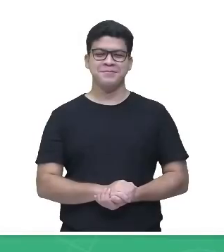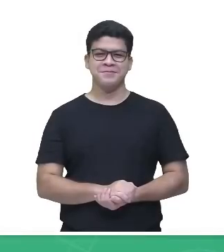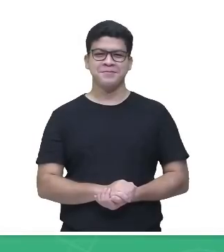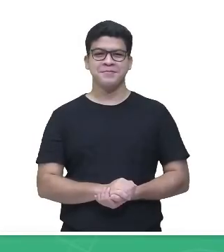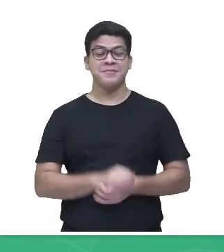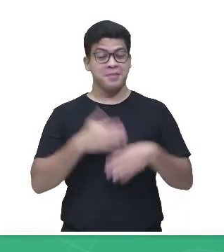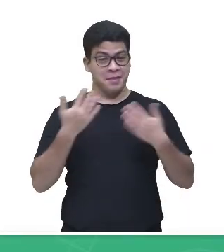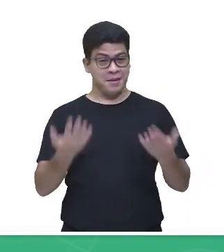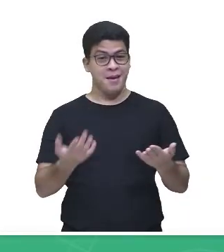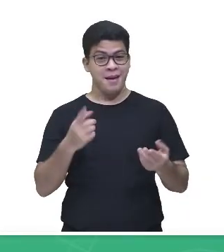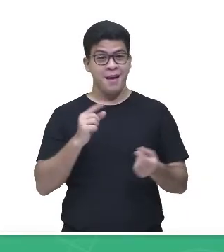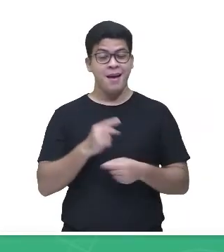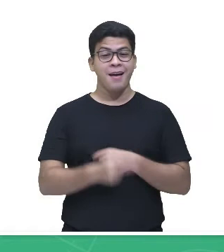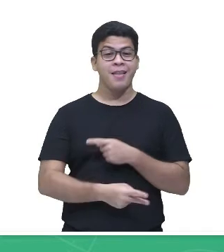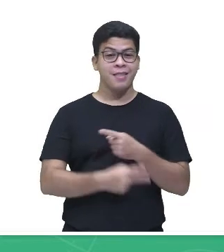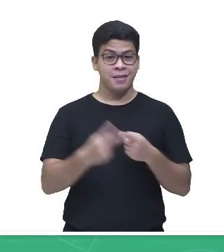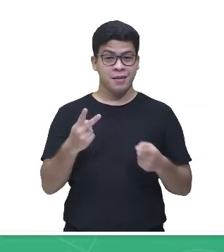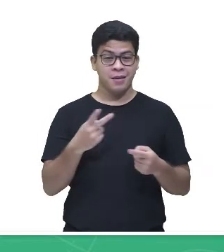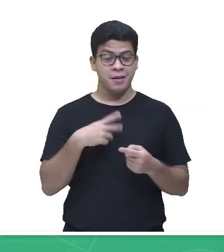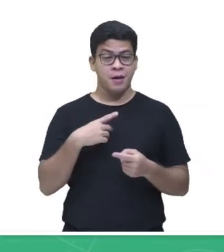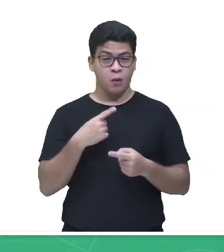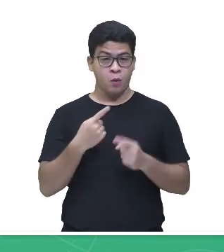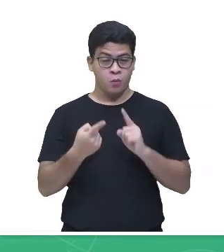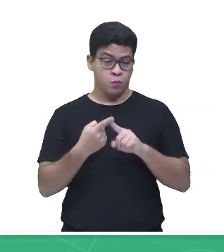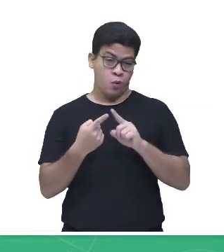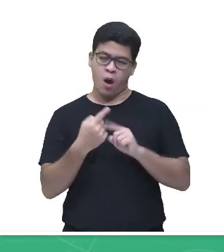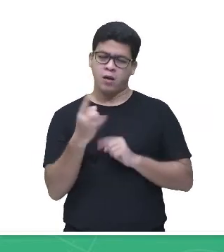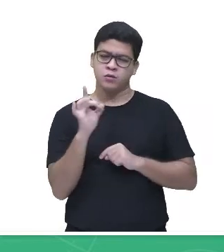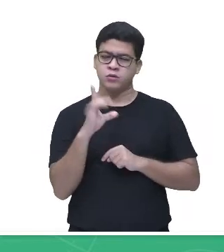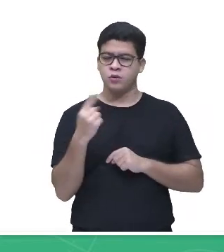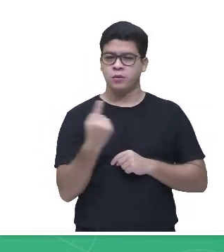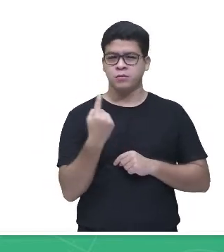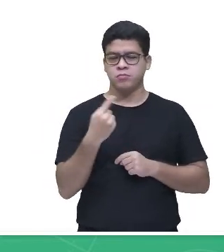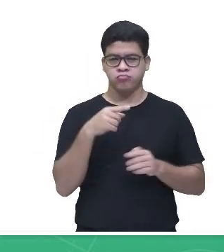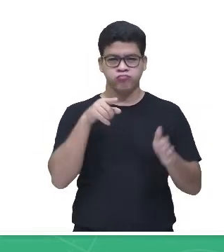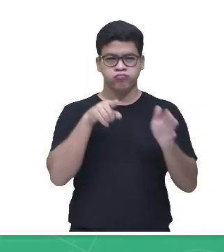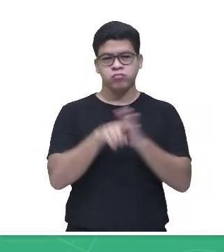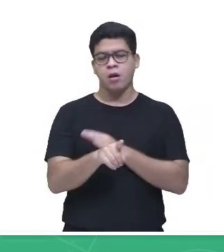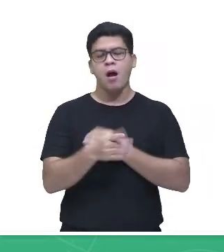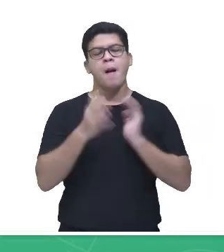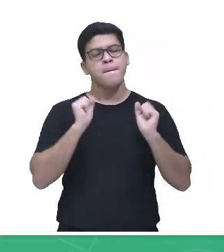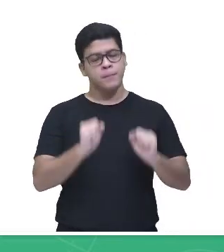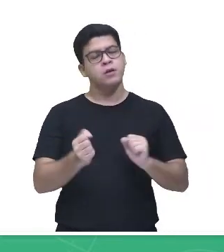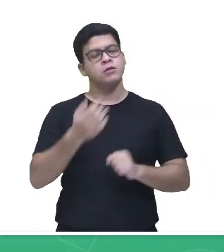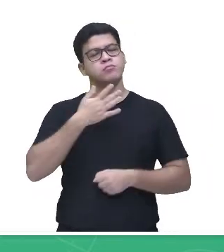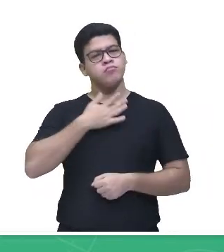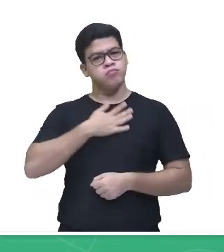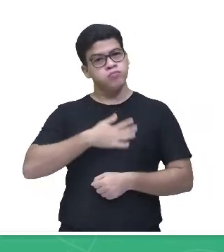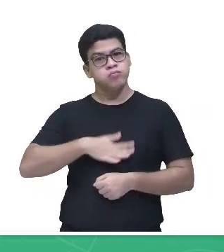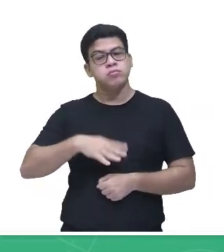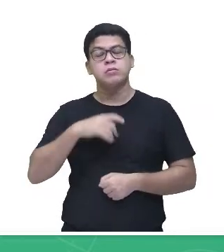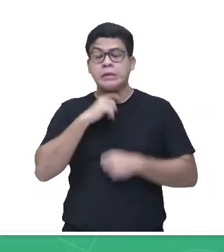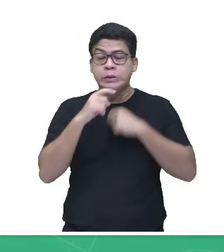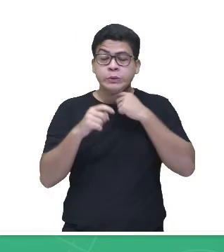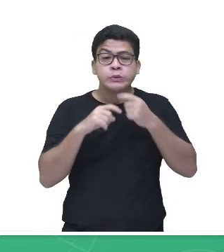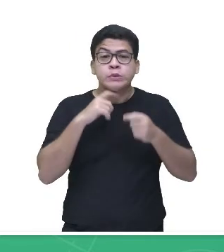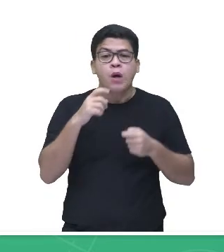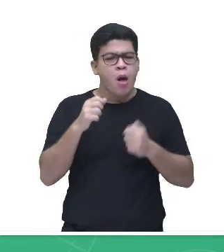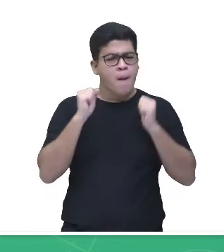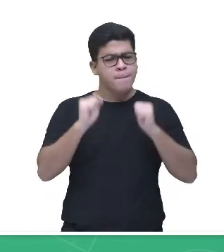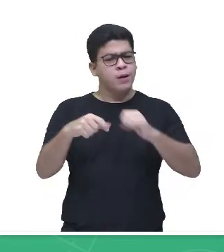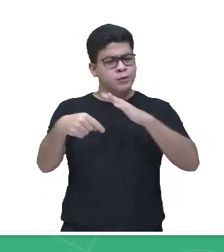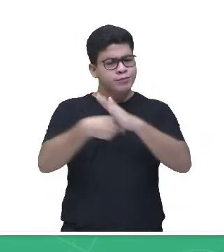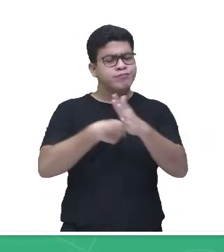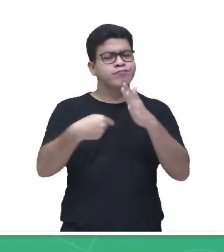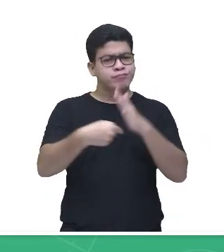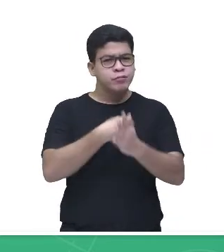Então, olha só, aí nós temos uma única questão, mas vocês podem ficar à vontade para tirar dúvidas, trazer outros questionamentos para nós também no